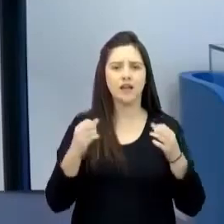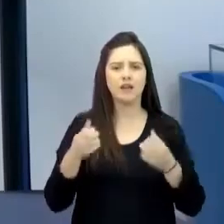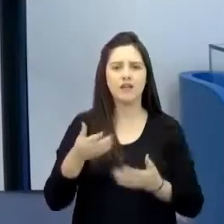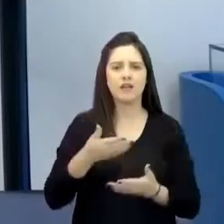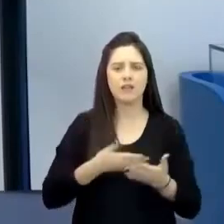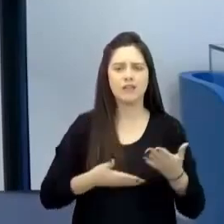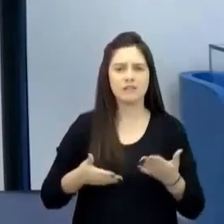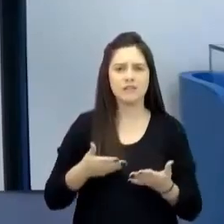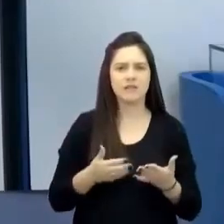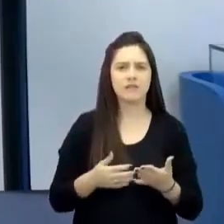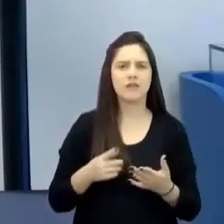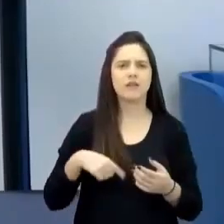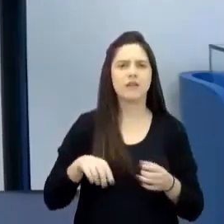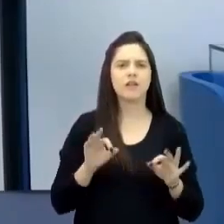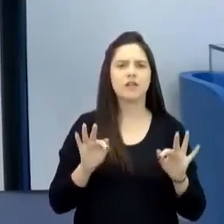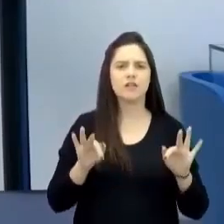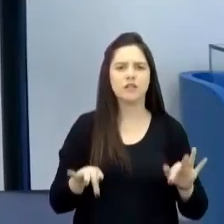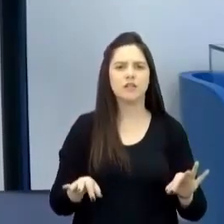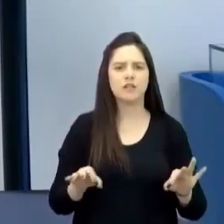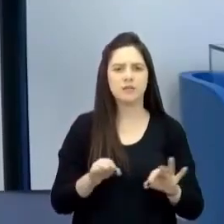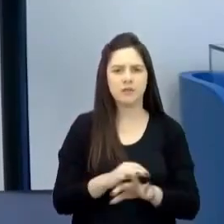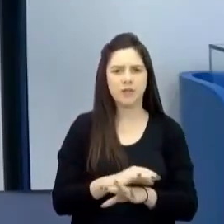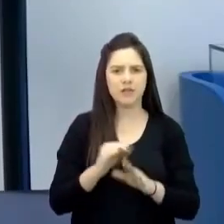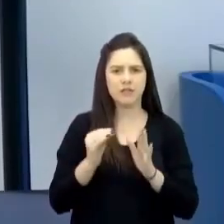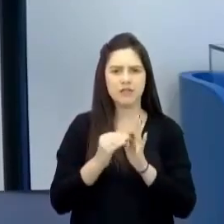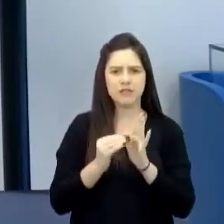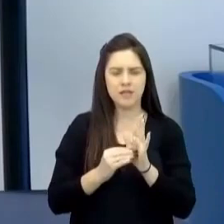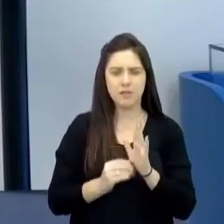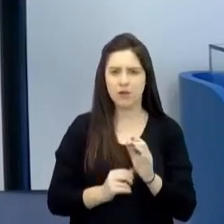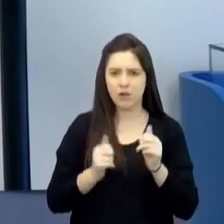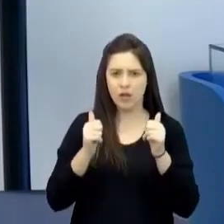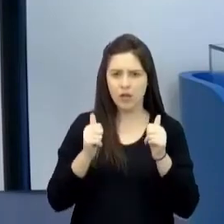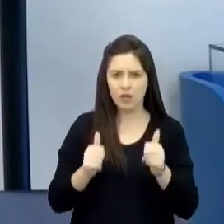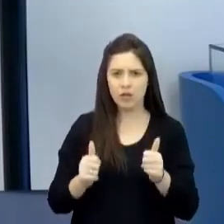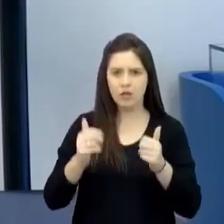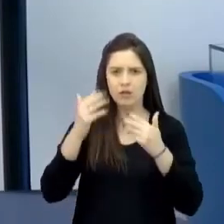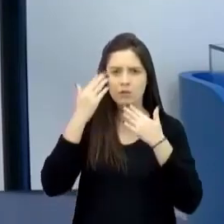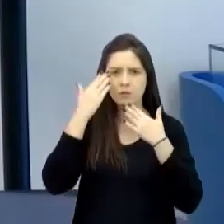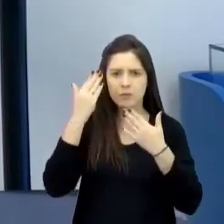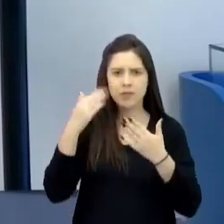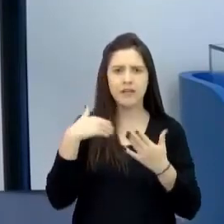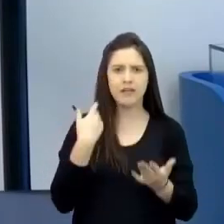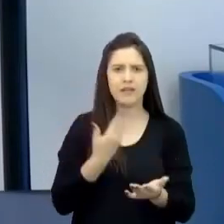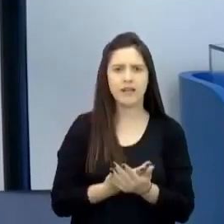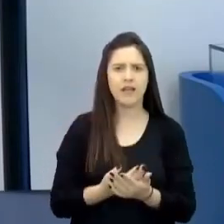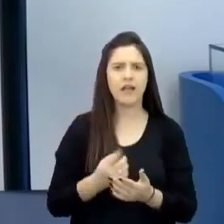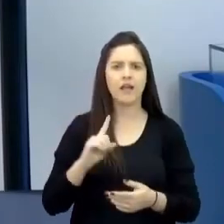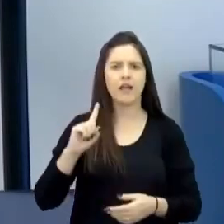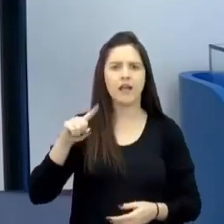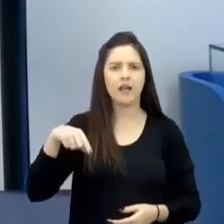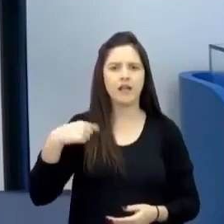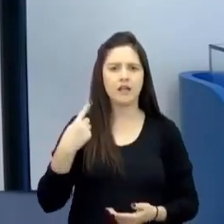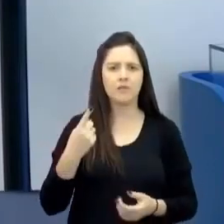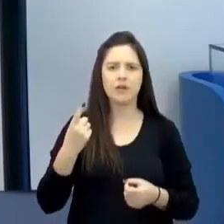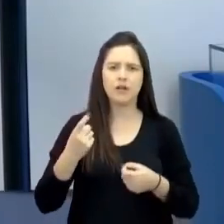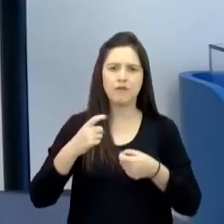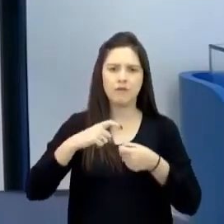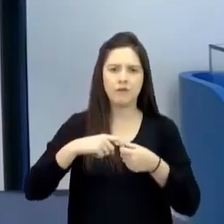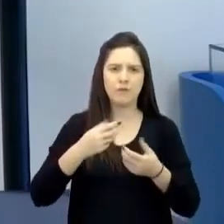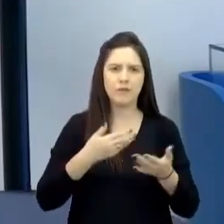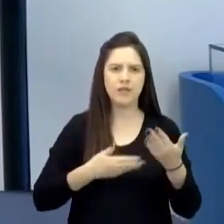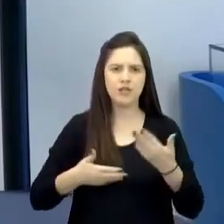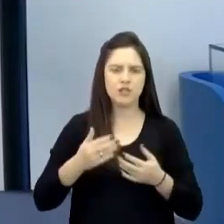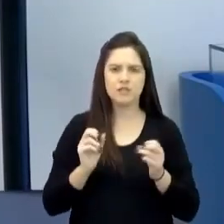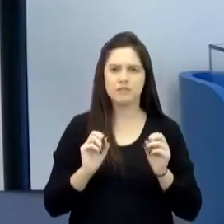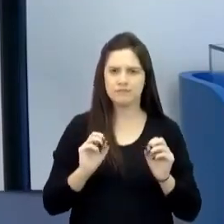interação. E aí a gente vai terminar de fazer esse esquema. Está bem? Muito obrigado até aqui. Daqui a pouco nós voltamos para interagir.